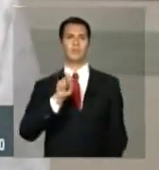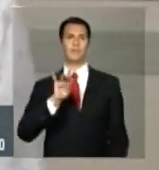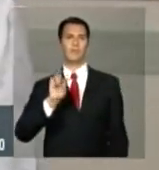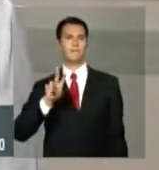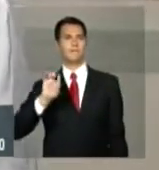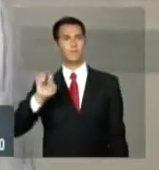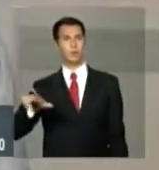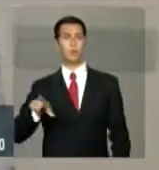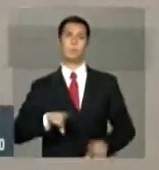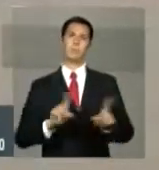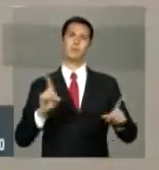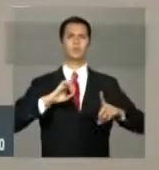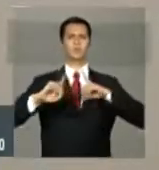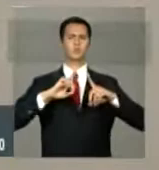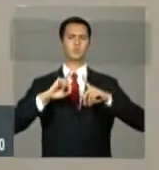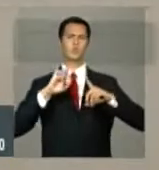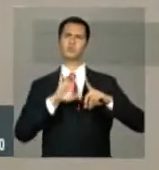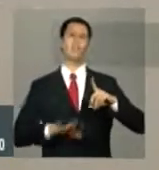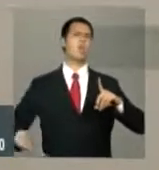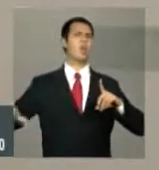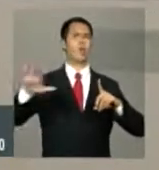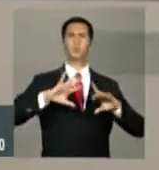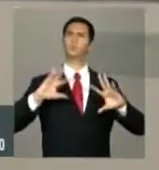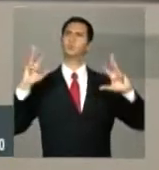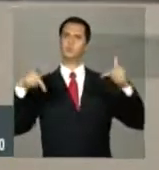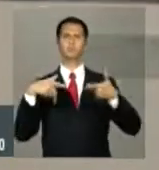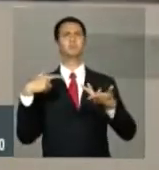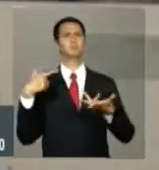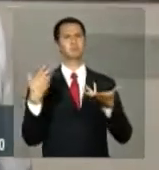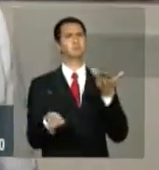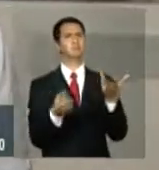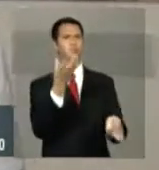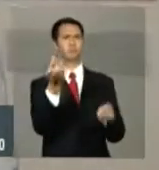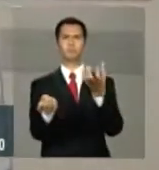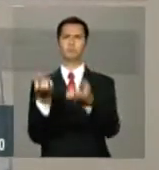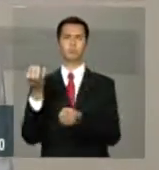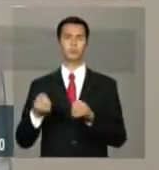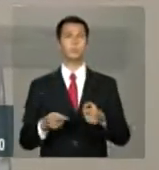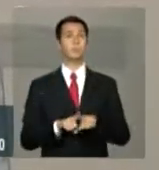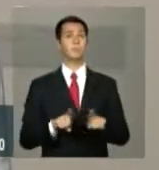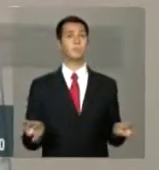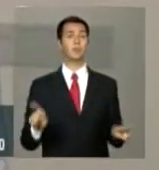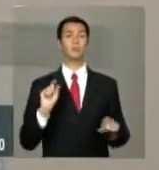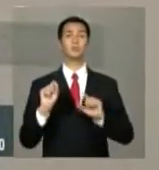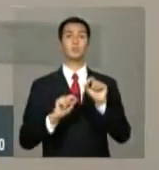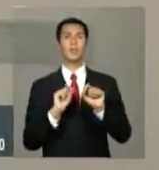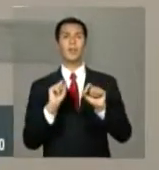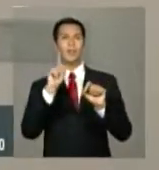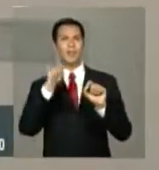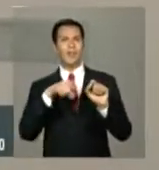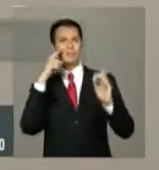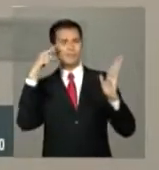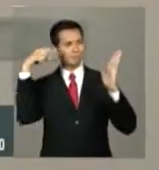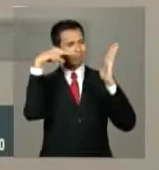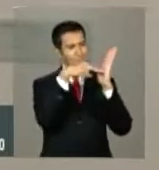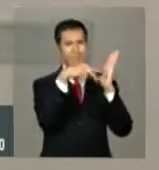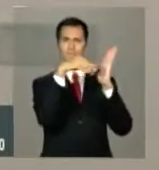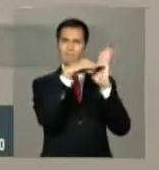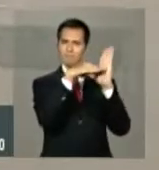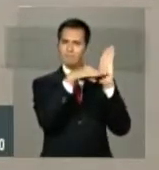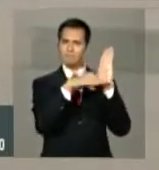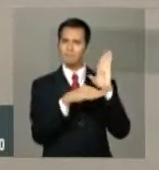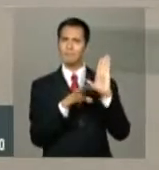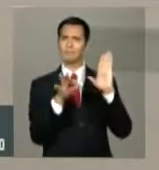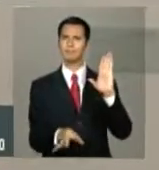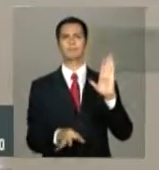discussão genérica. Todo mundo a favor. Agora, o problema é que está no detalhe, né? Não está no geral. Não é